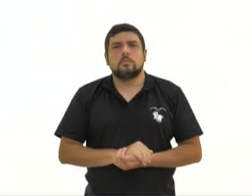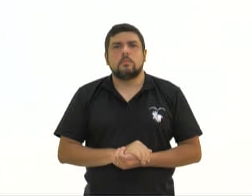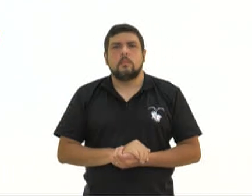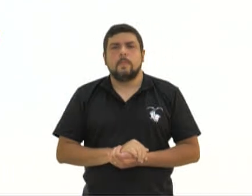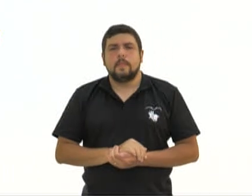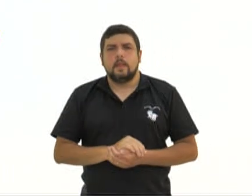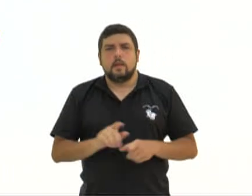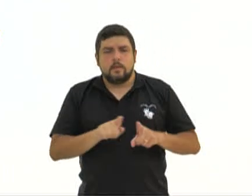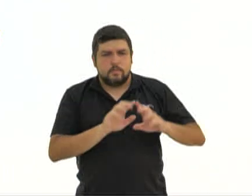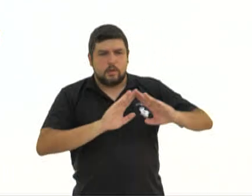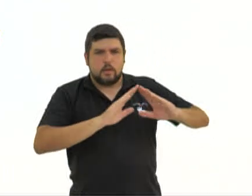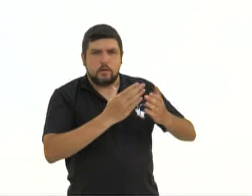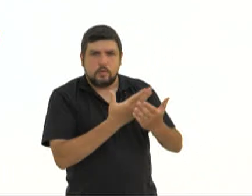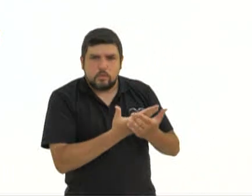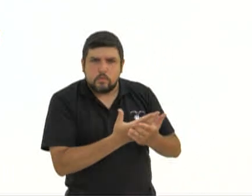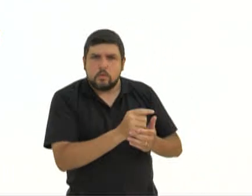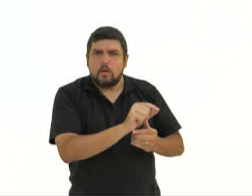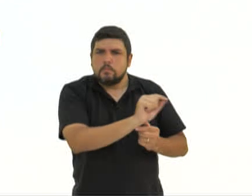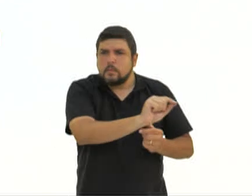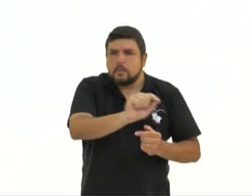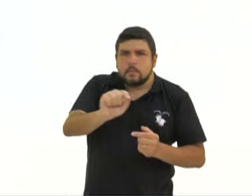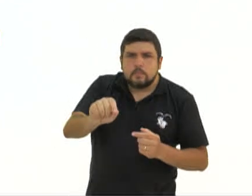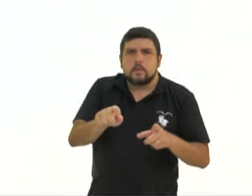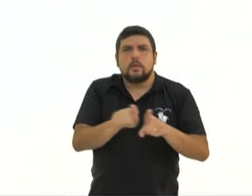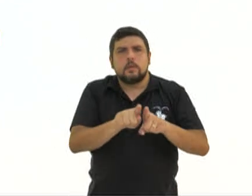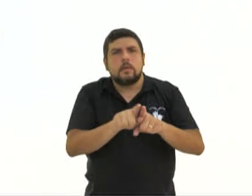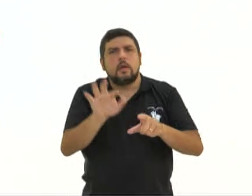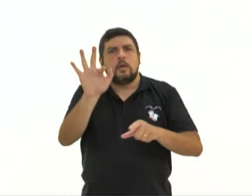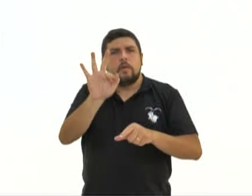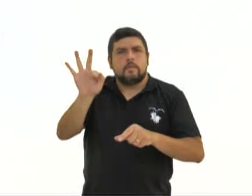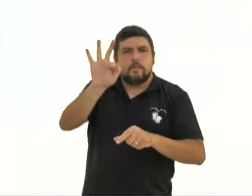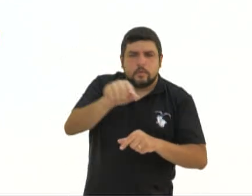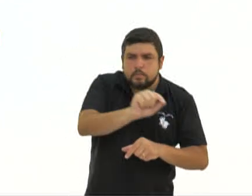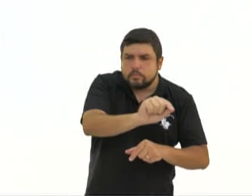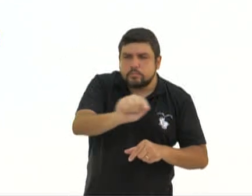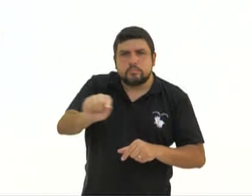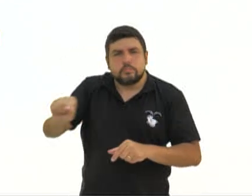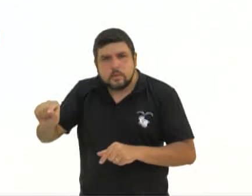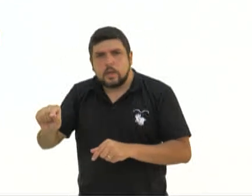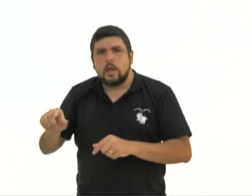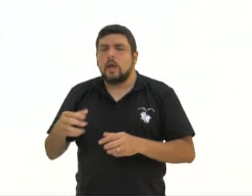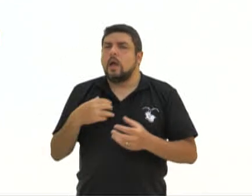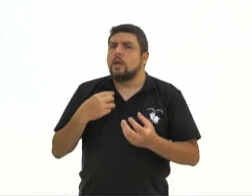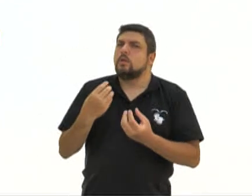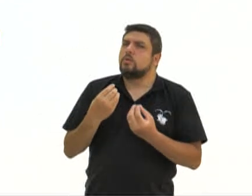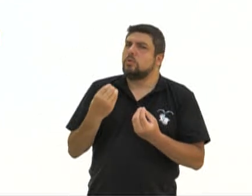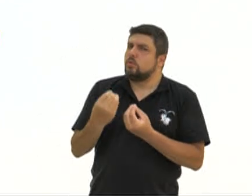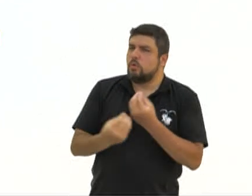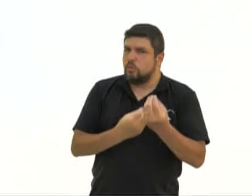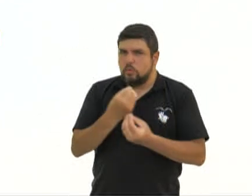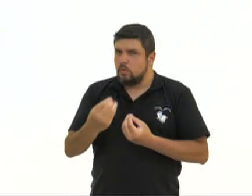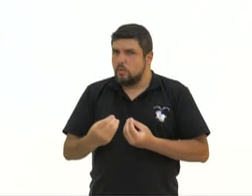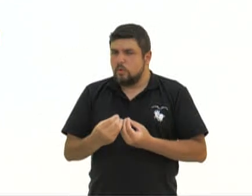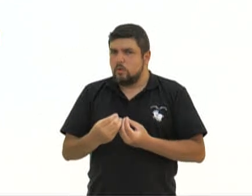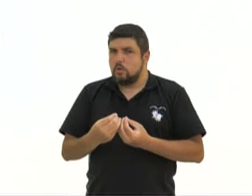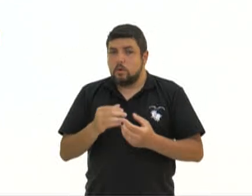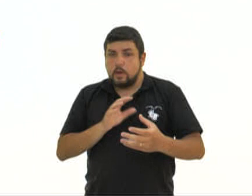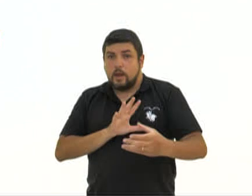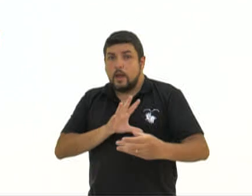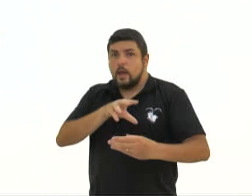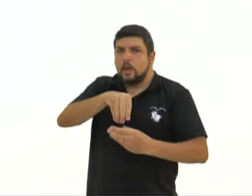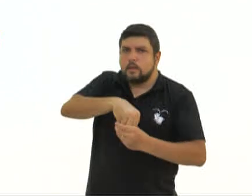que a gente estava vendo ali, que foram concebidas nesse período, elas passam a ter, então, a atividade humana e as